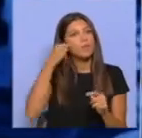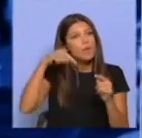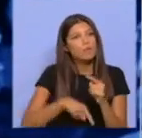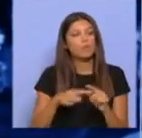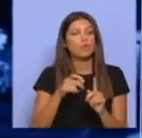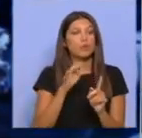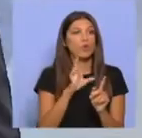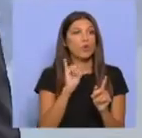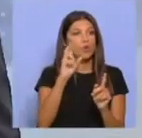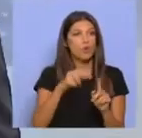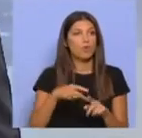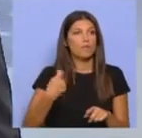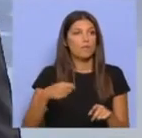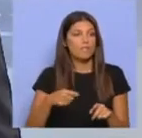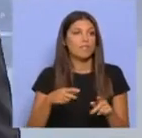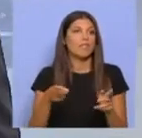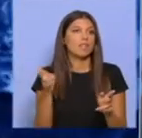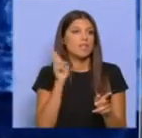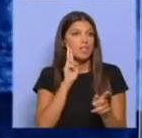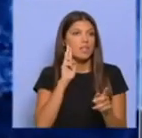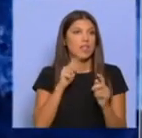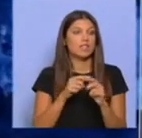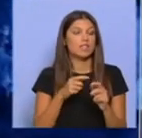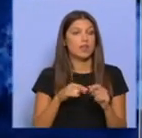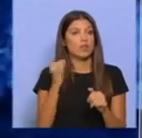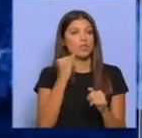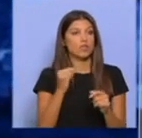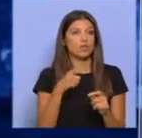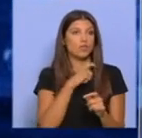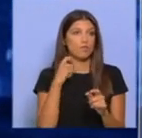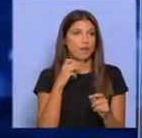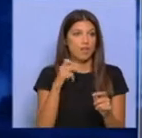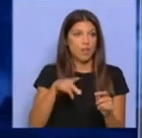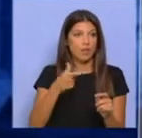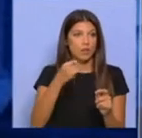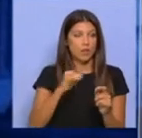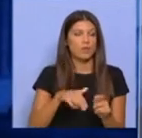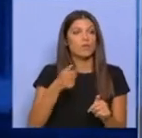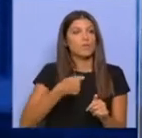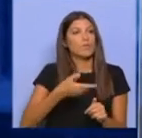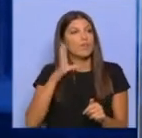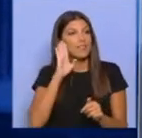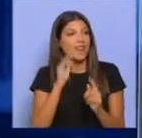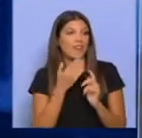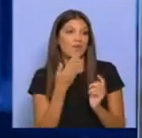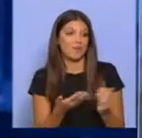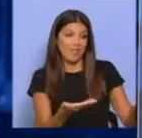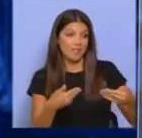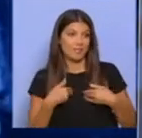presidente da direção do Instituto Padre António Vieira, que está hoje aqui connosco. Muito boa tarde. Olá, Viva, muito boa tarde. Obrigado por estar aqui no programa